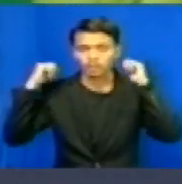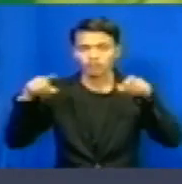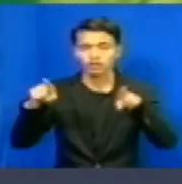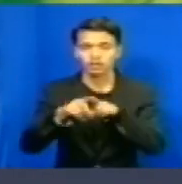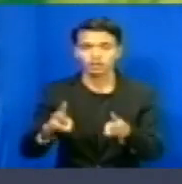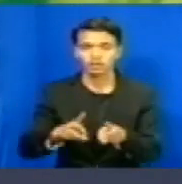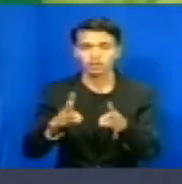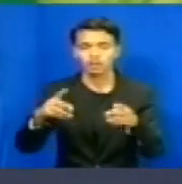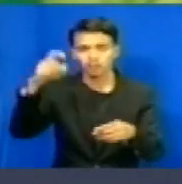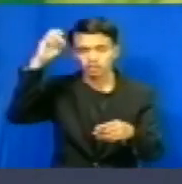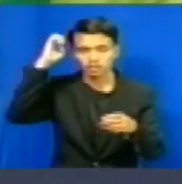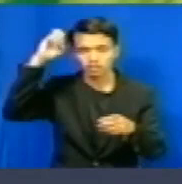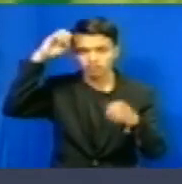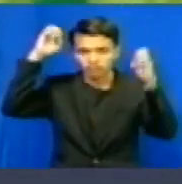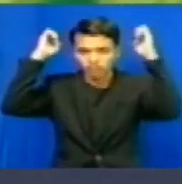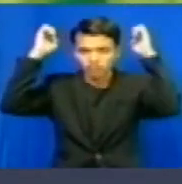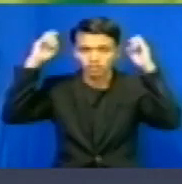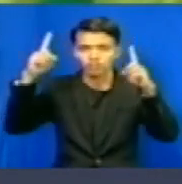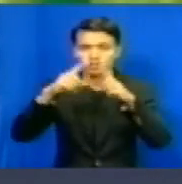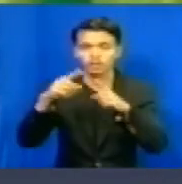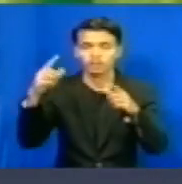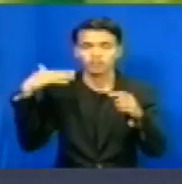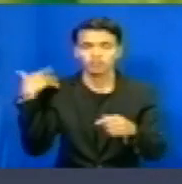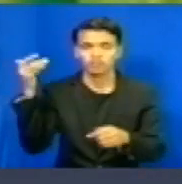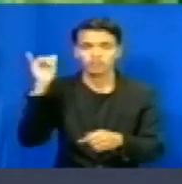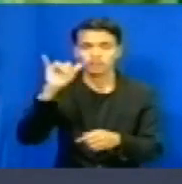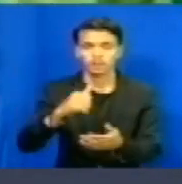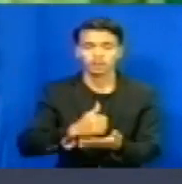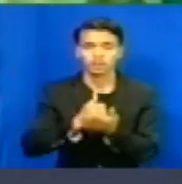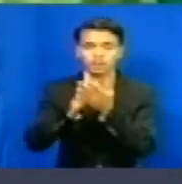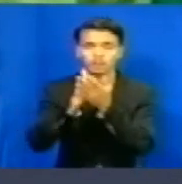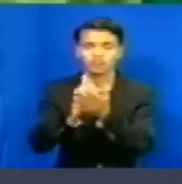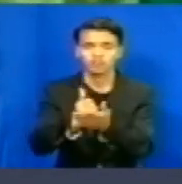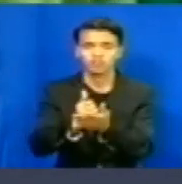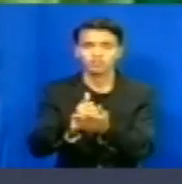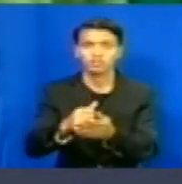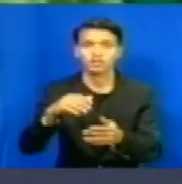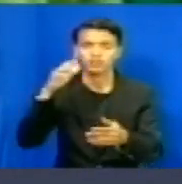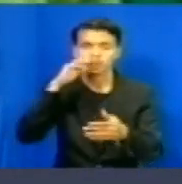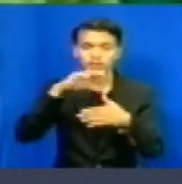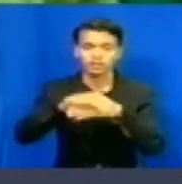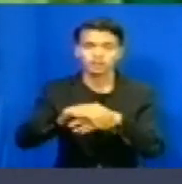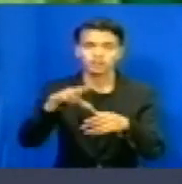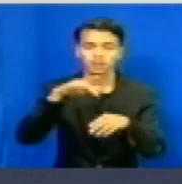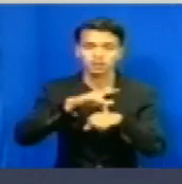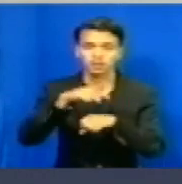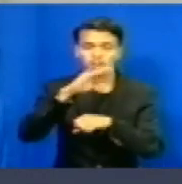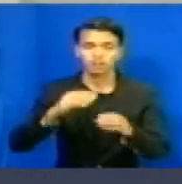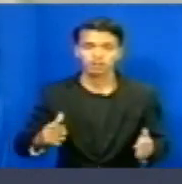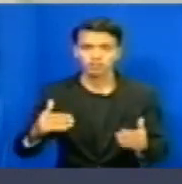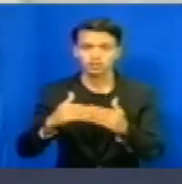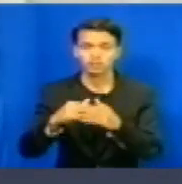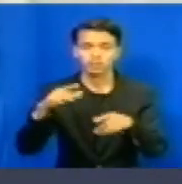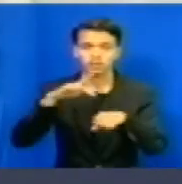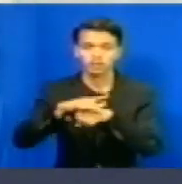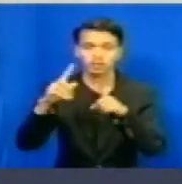dalang edukativo ida ba foinsa sira, ode kontribui ba redução caso cabenseiro no ensino cedo e a sociedade.